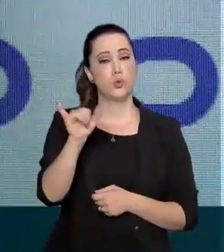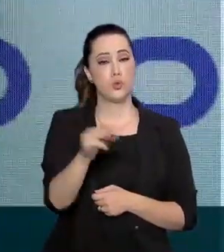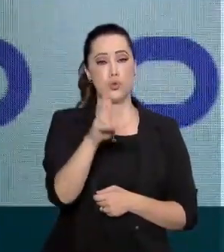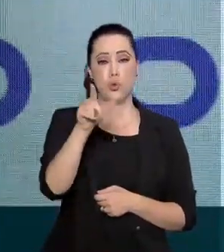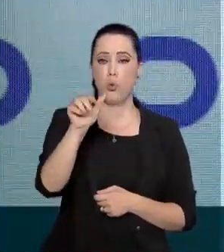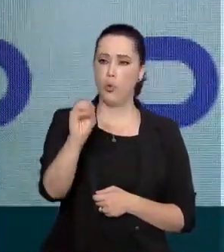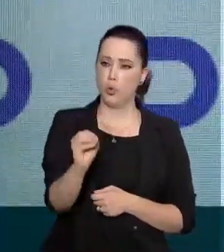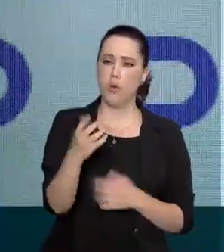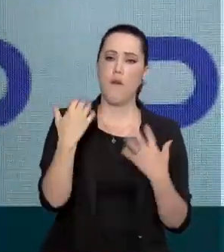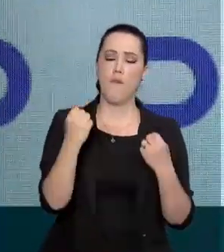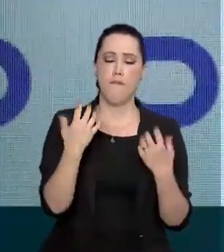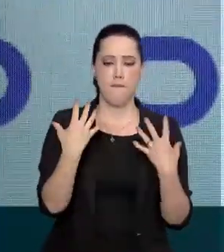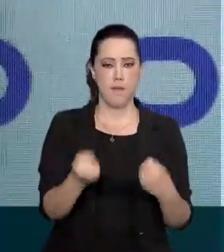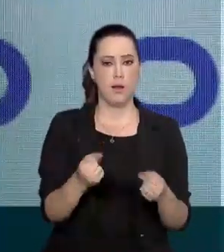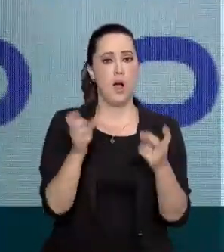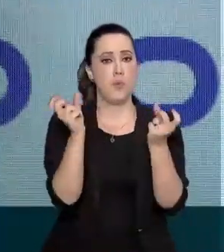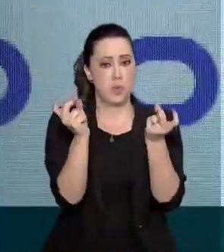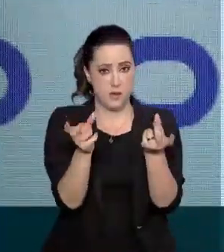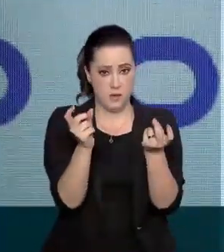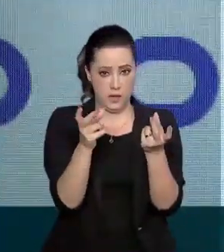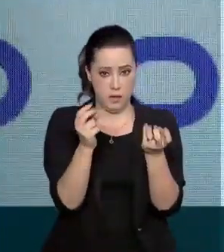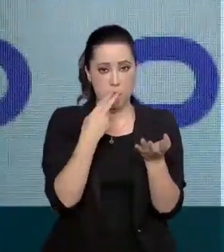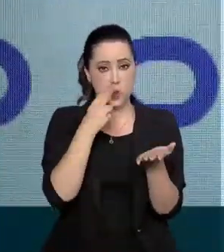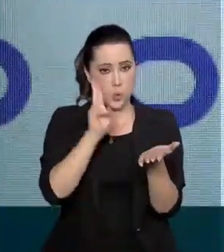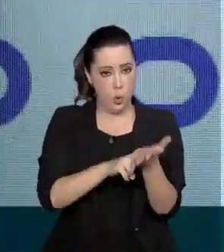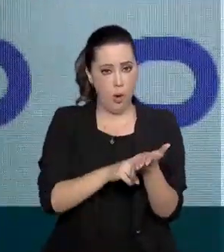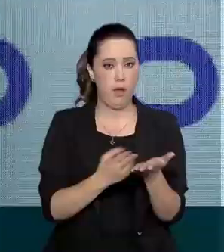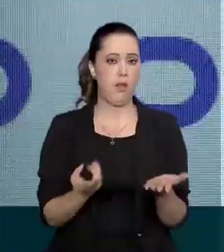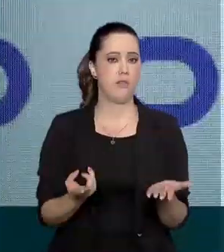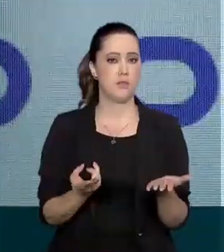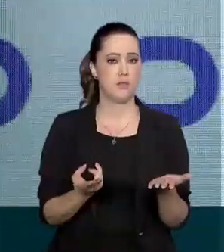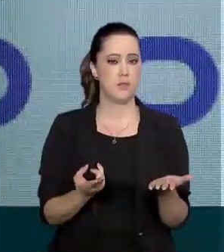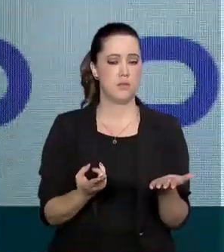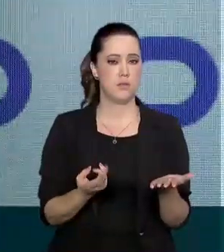vamos privatizar os Correios, carteiro.